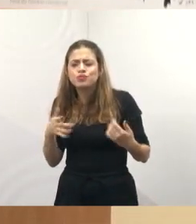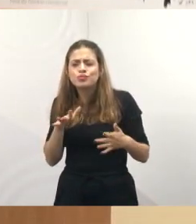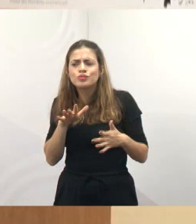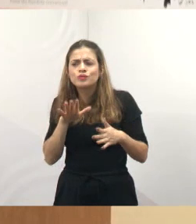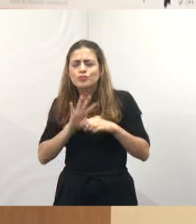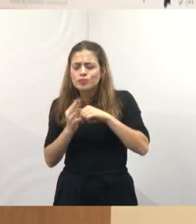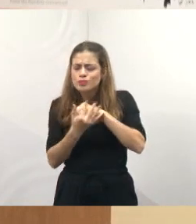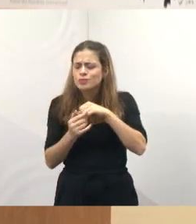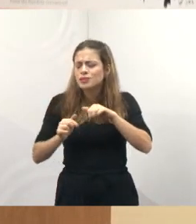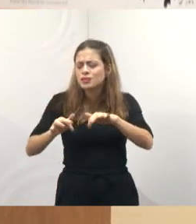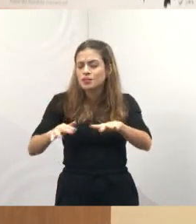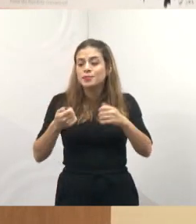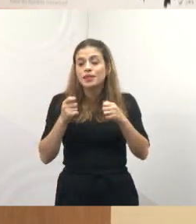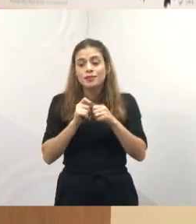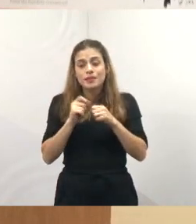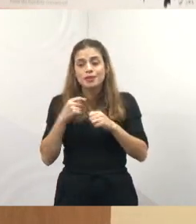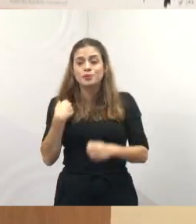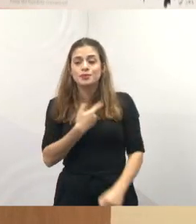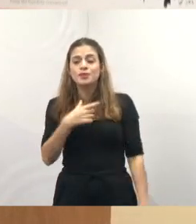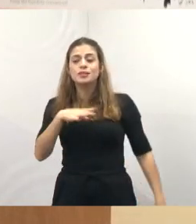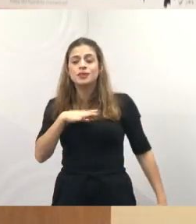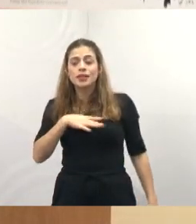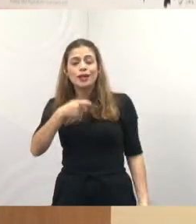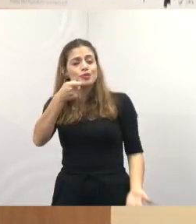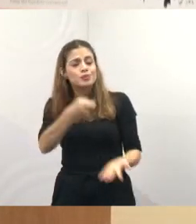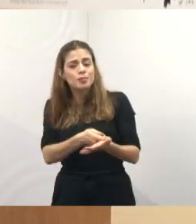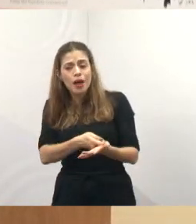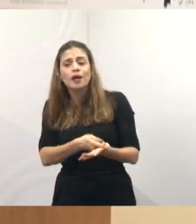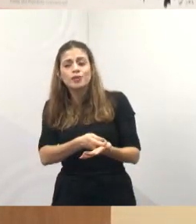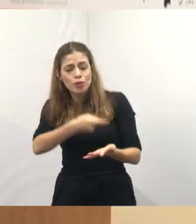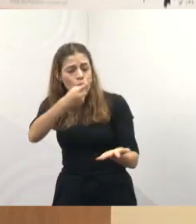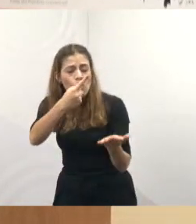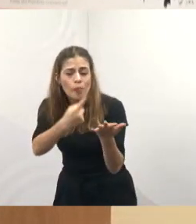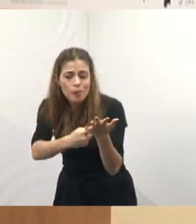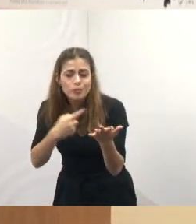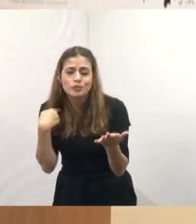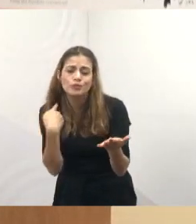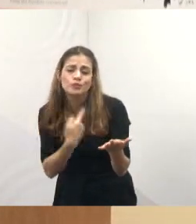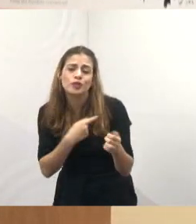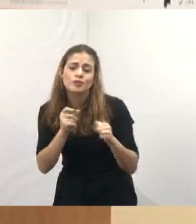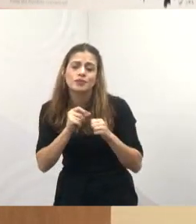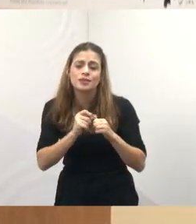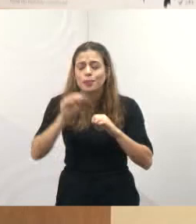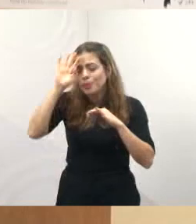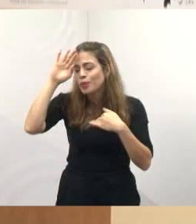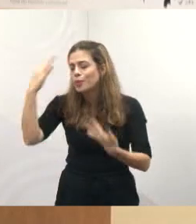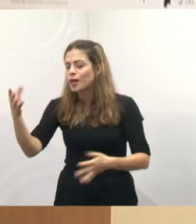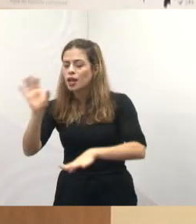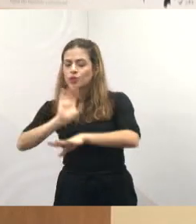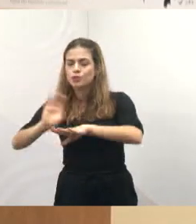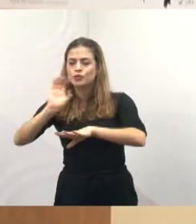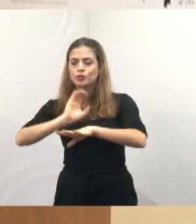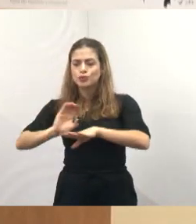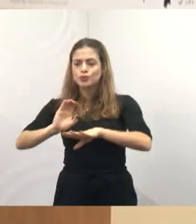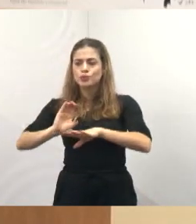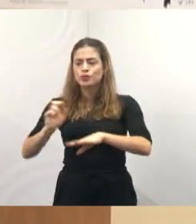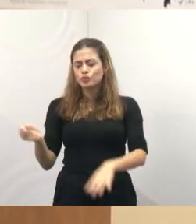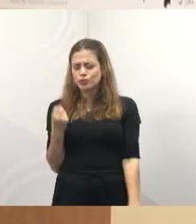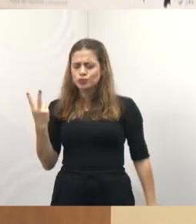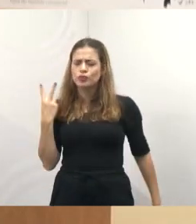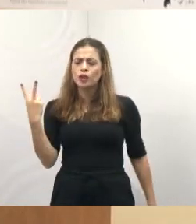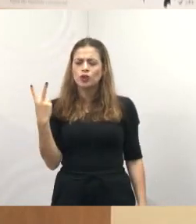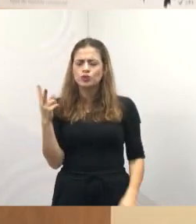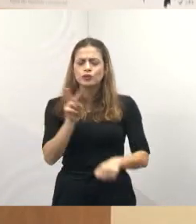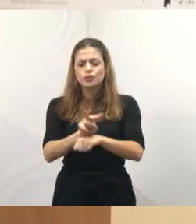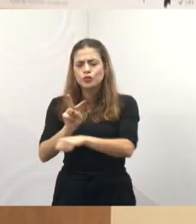podemos fazer por nossa cidade, cumprindo o compromisso que aqui fizemos de honrar a Constituição, de honrar os valores e